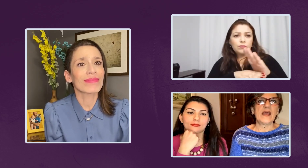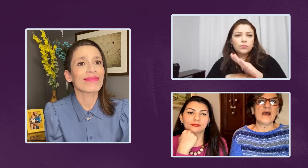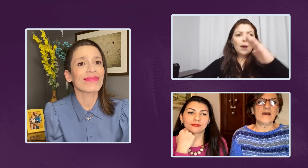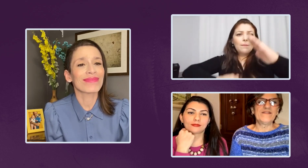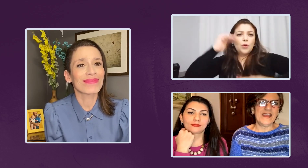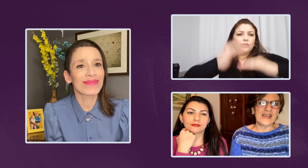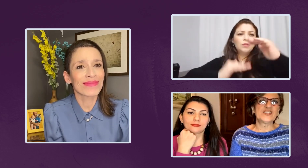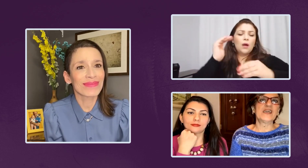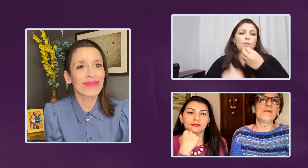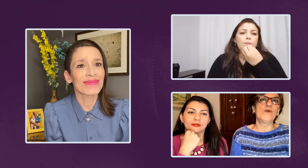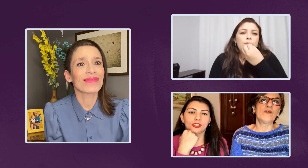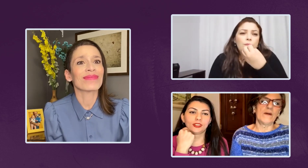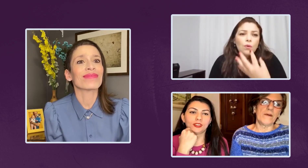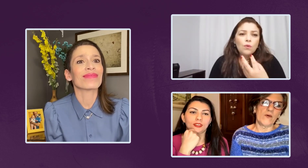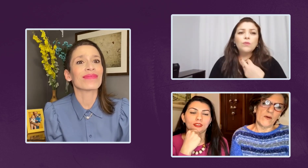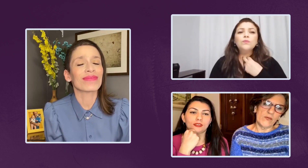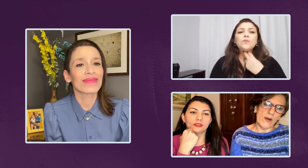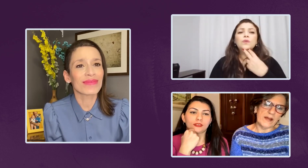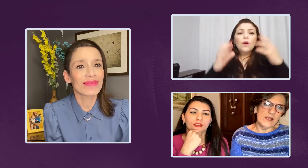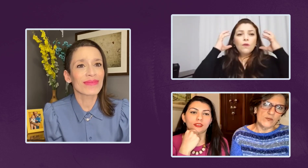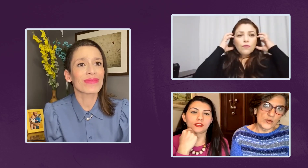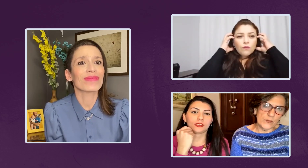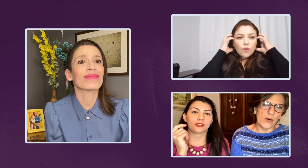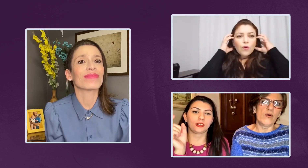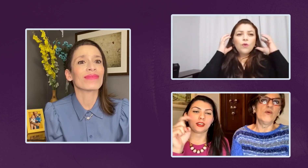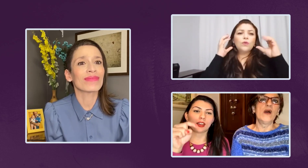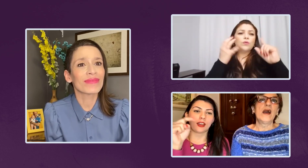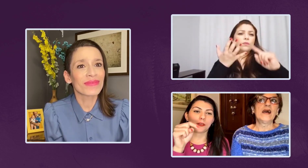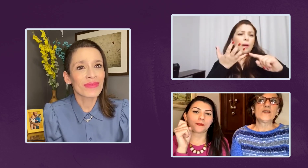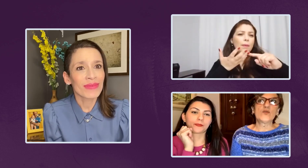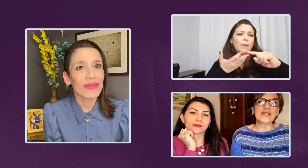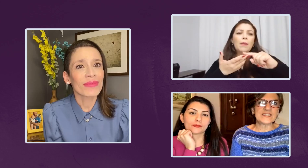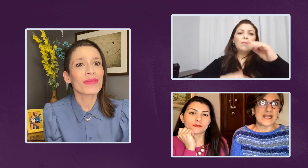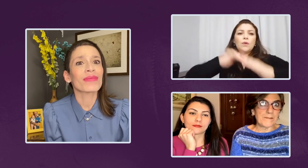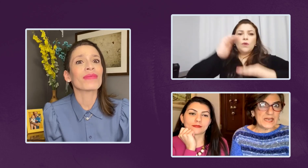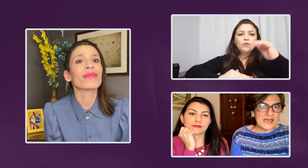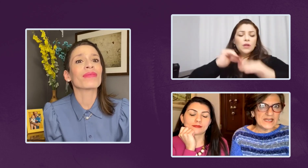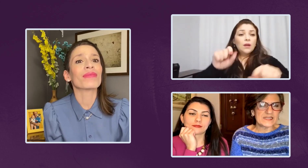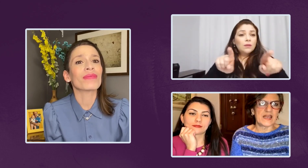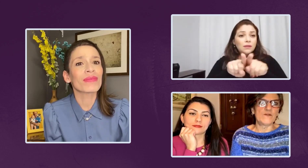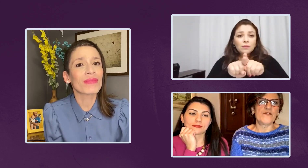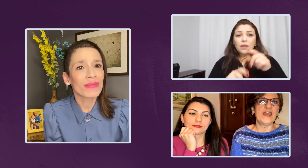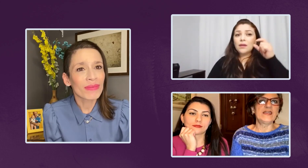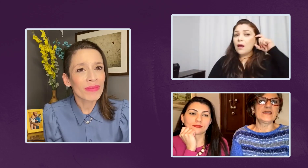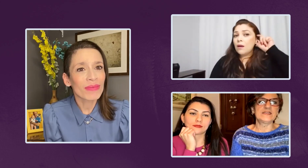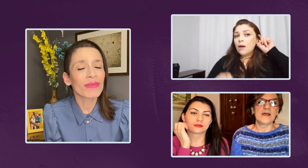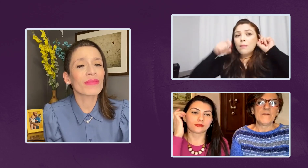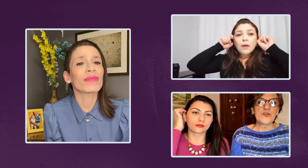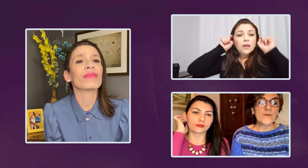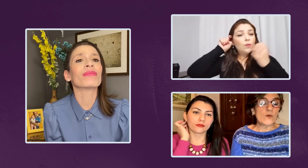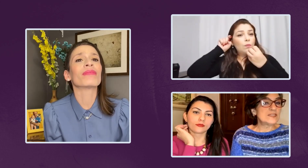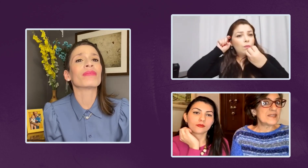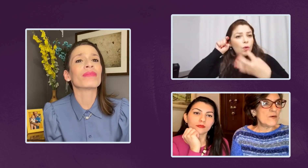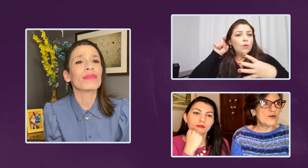que a gente acabou com um aparelho muito bom, todas as terapias que eram feitas.